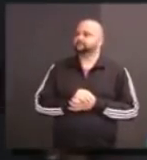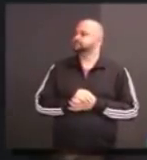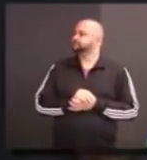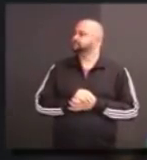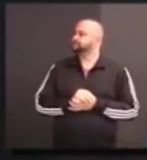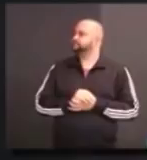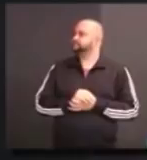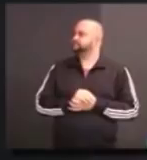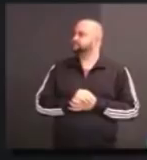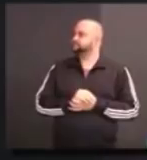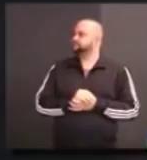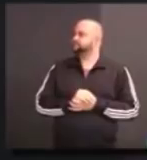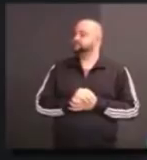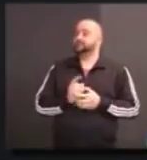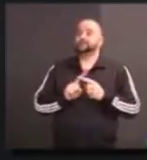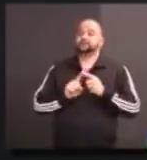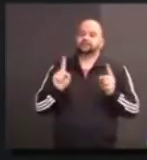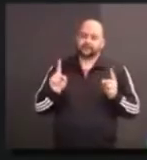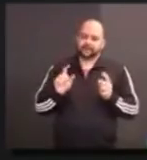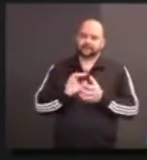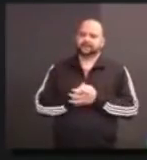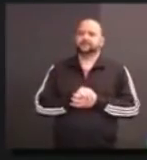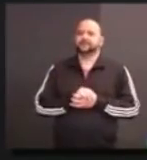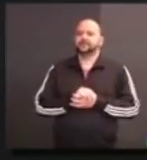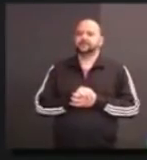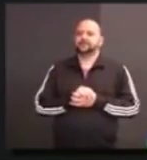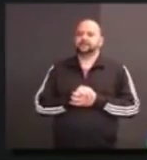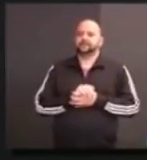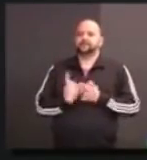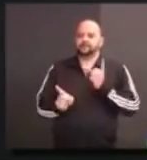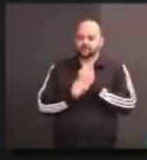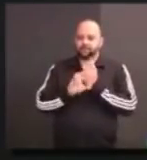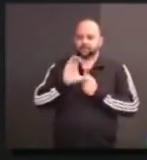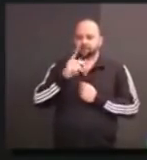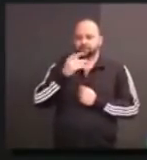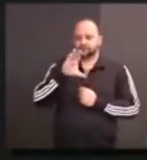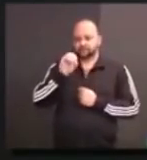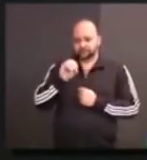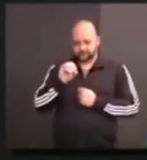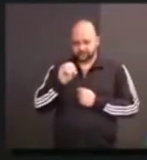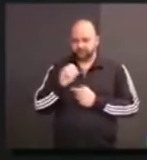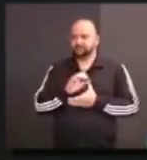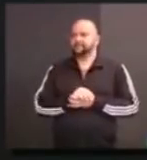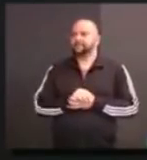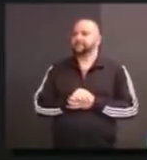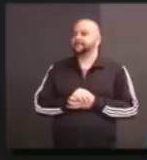Mas com qual o encontro de Chico Xavier não tem nada a ver.